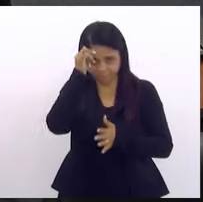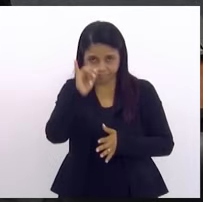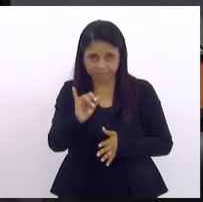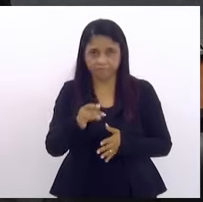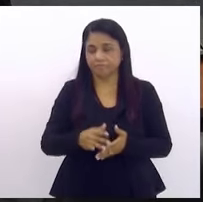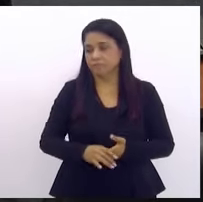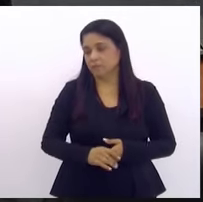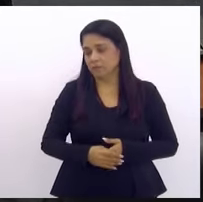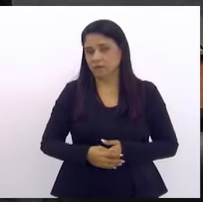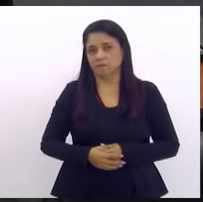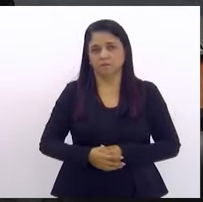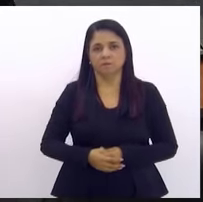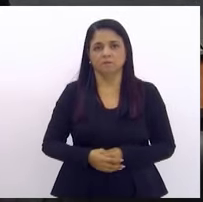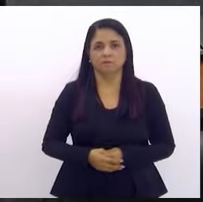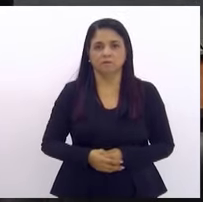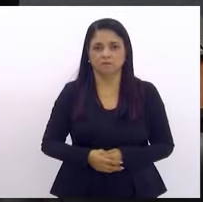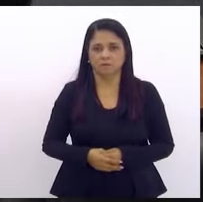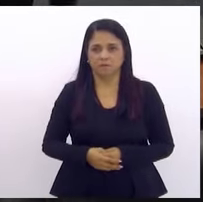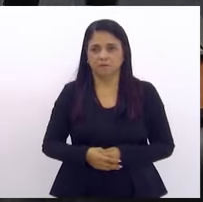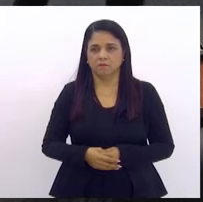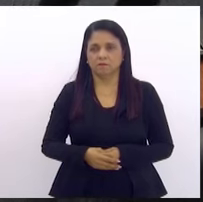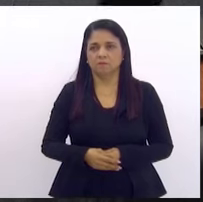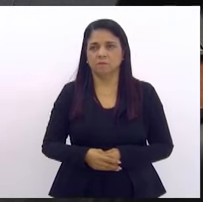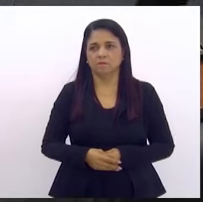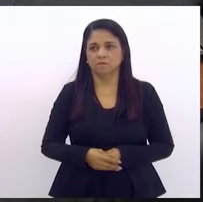favor. Vai, Flávio. Senhor.